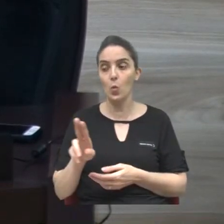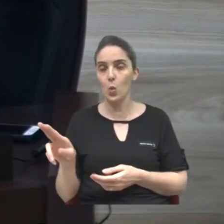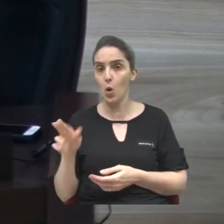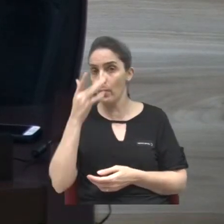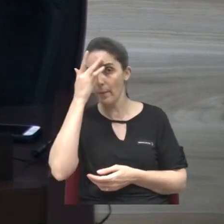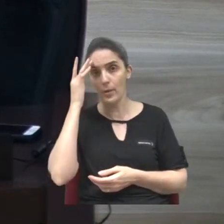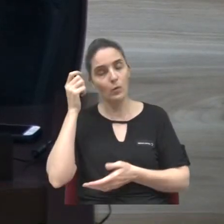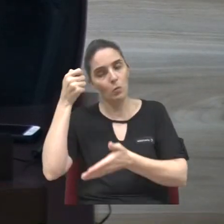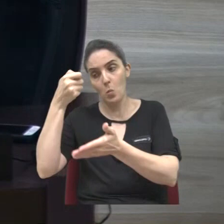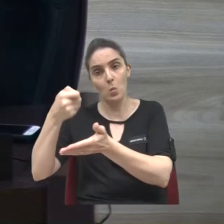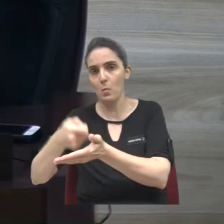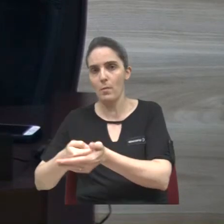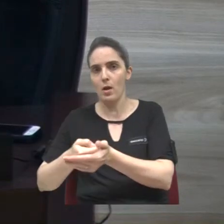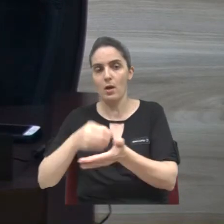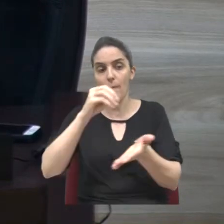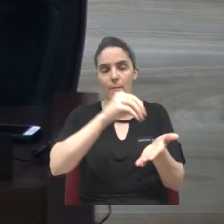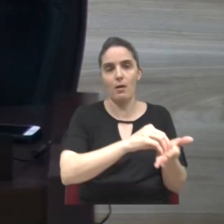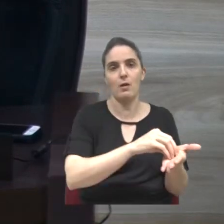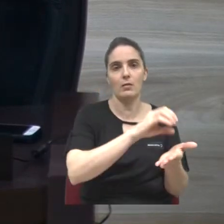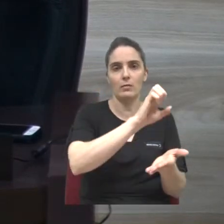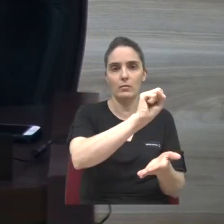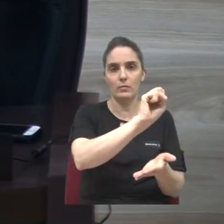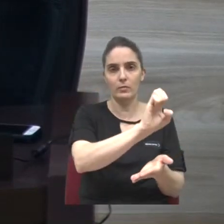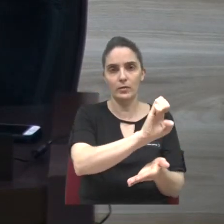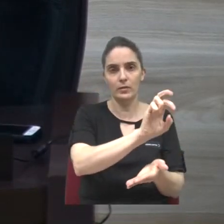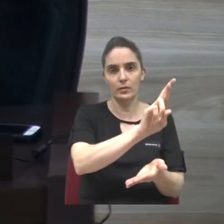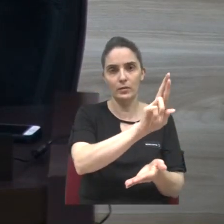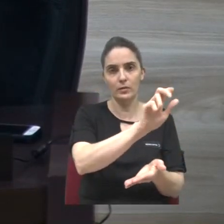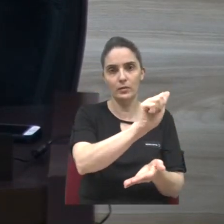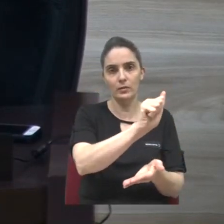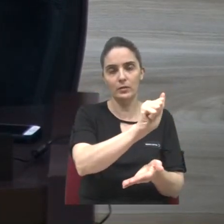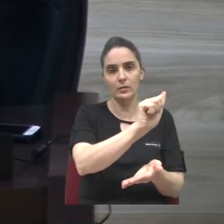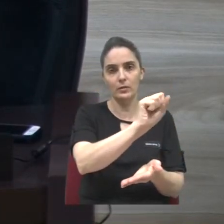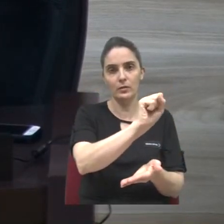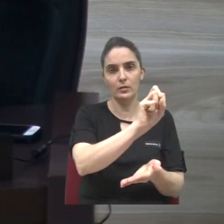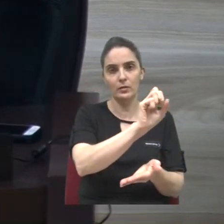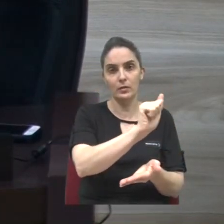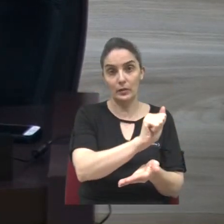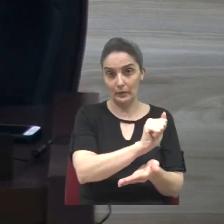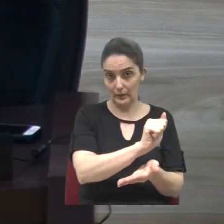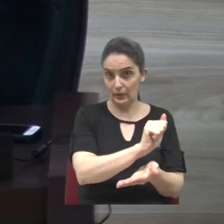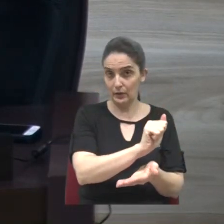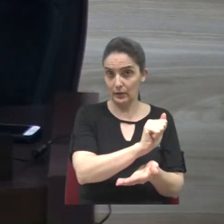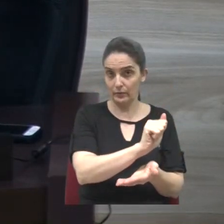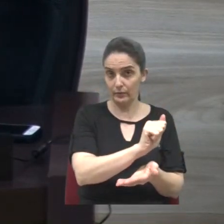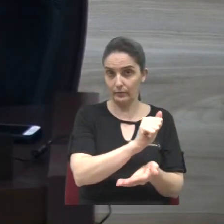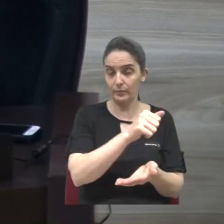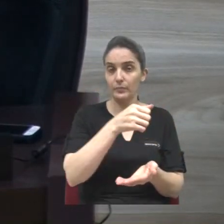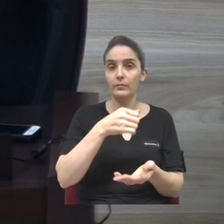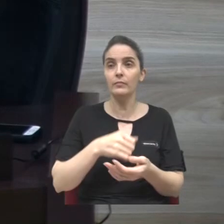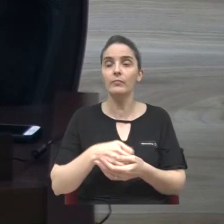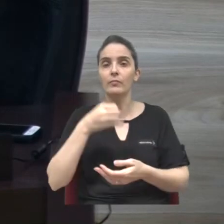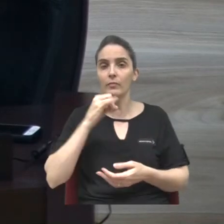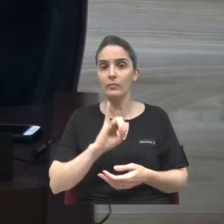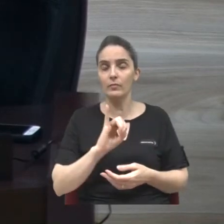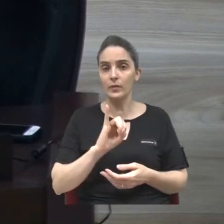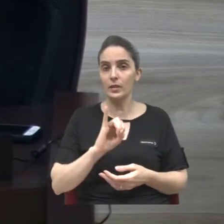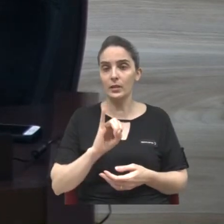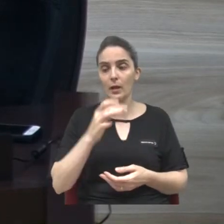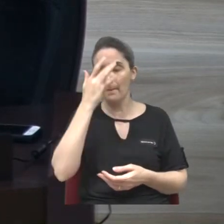no Serasa, mesmo quando inexiste dívida ou nos casos de suspensão do pagamento por